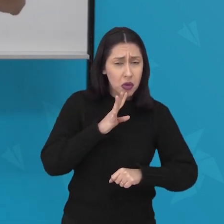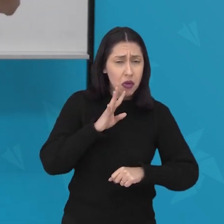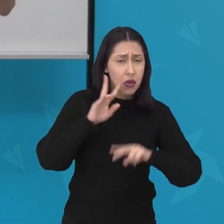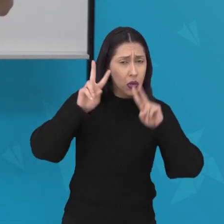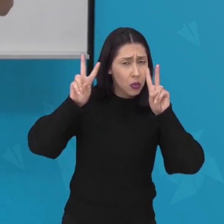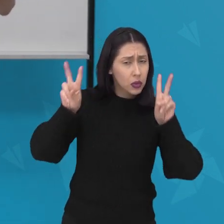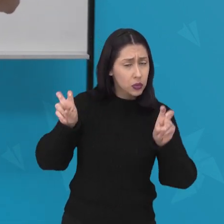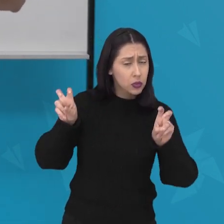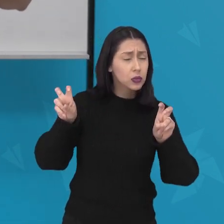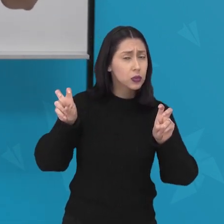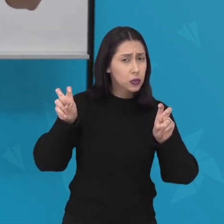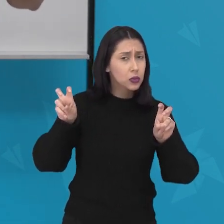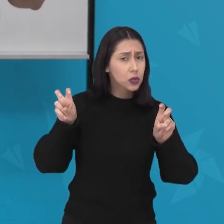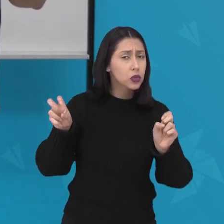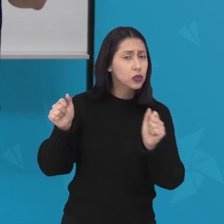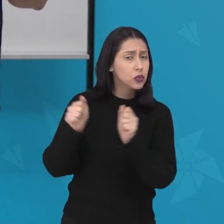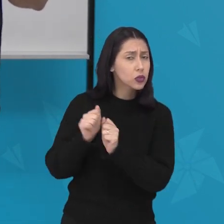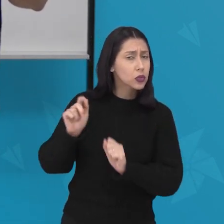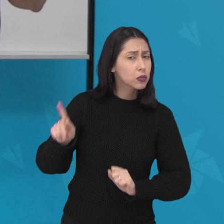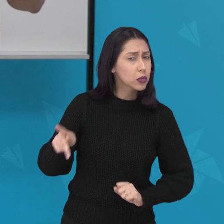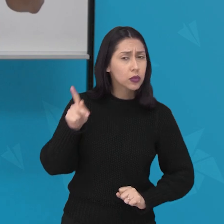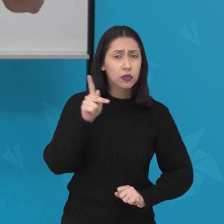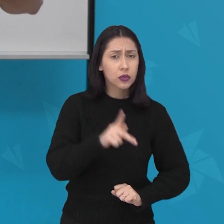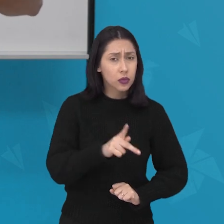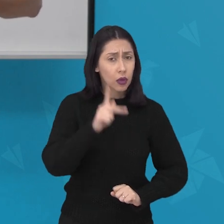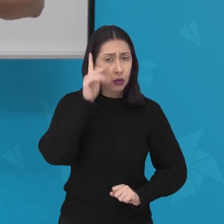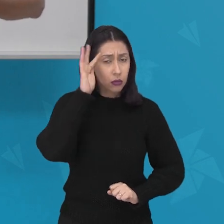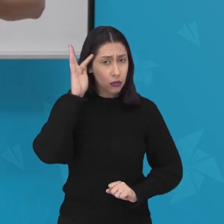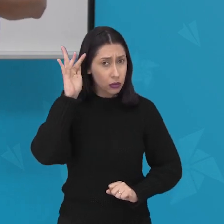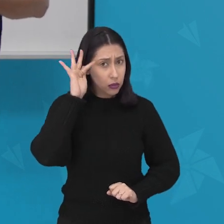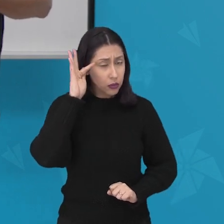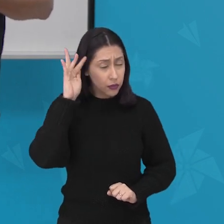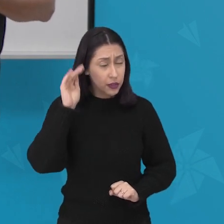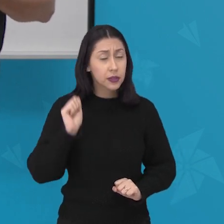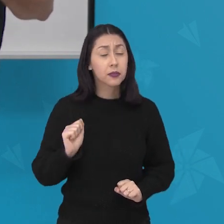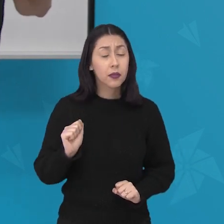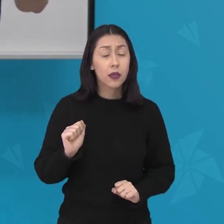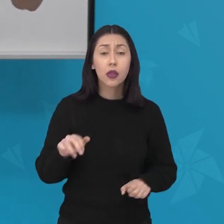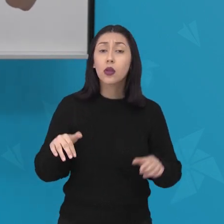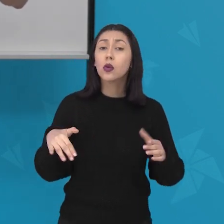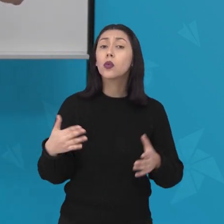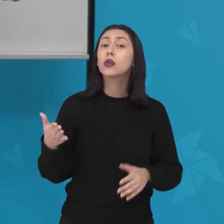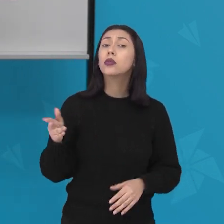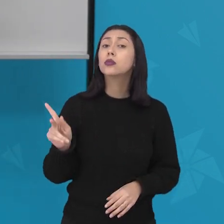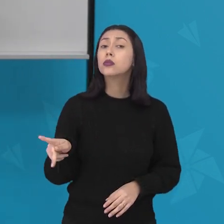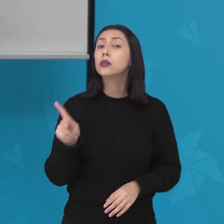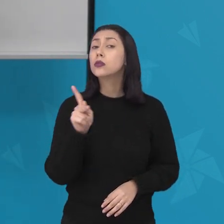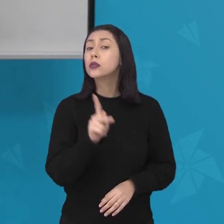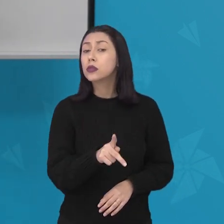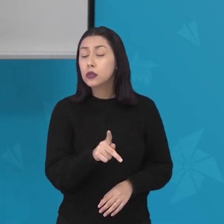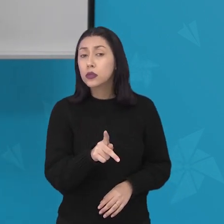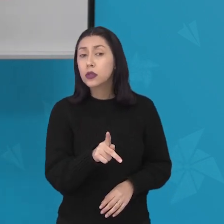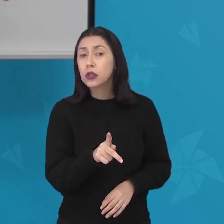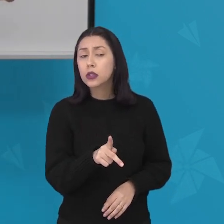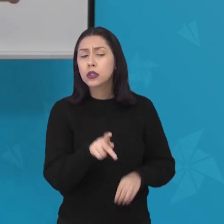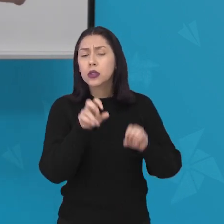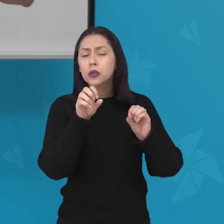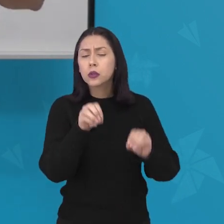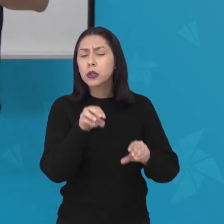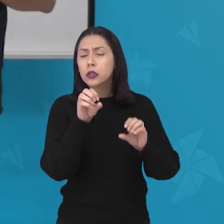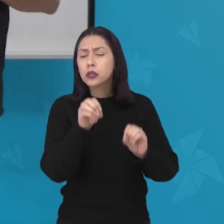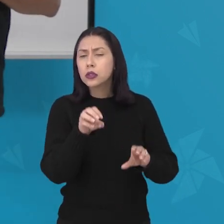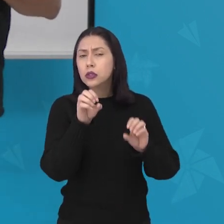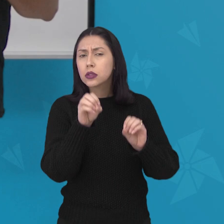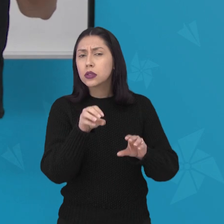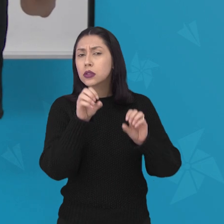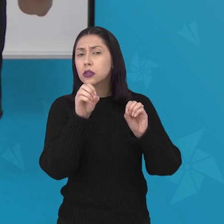coisa referente a ele com o seu professor ou a sua professora de filosofia, quando ele ou ela